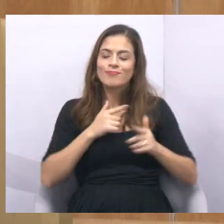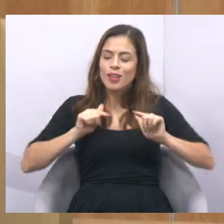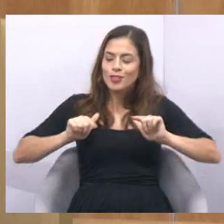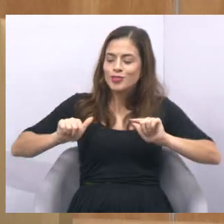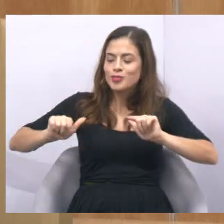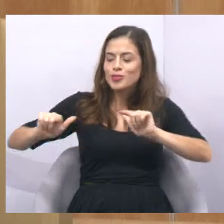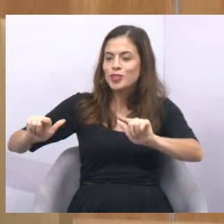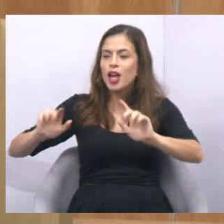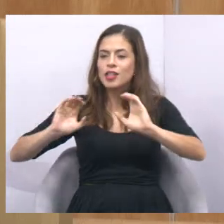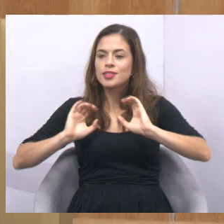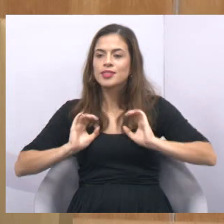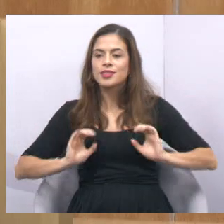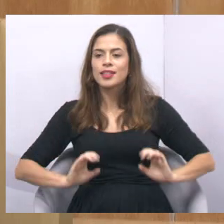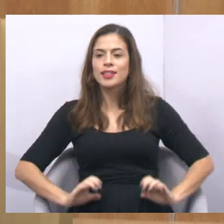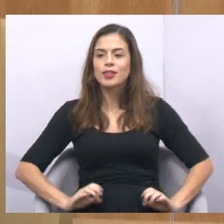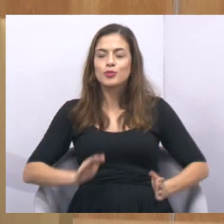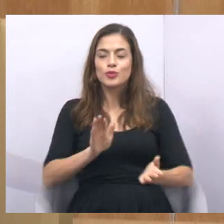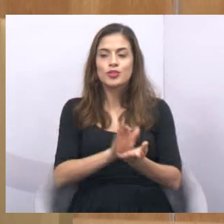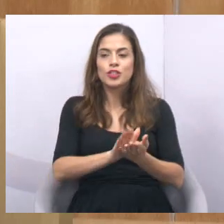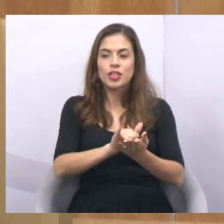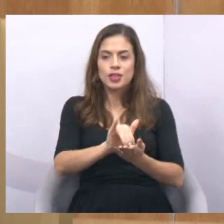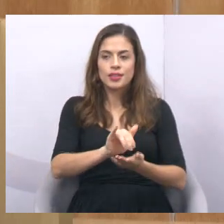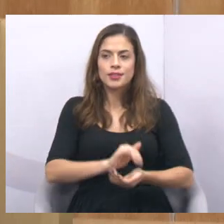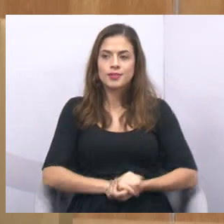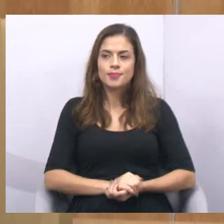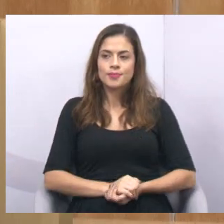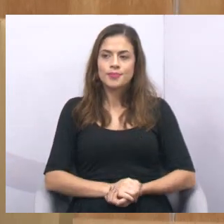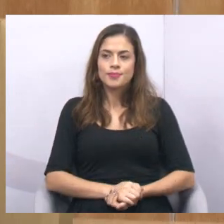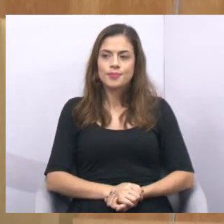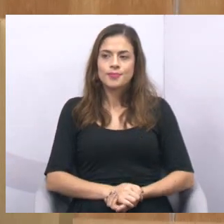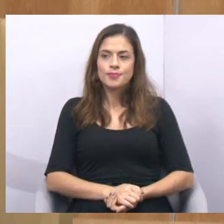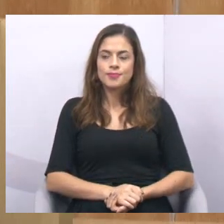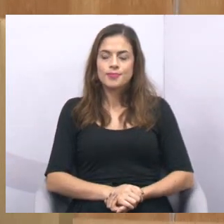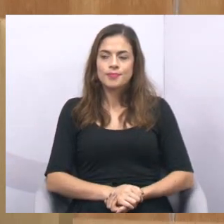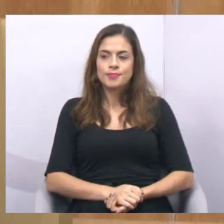título de cidadão jacariense.